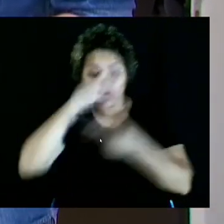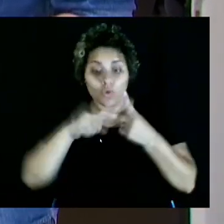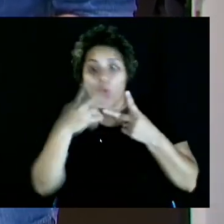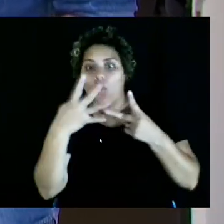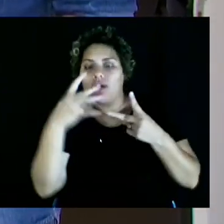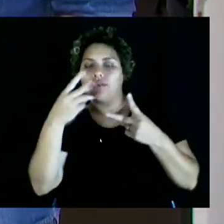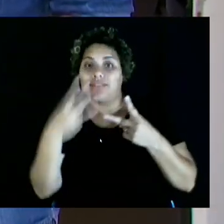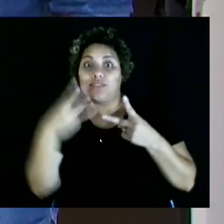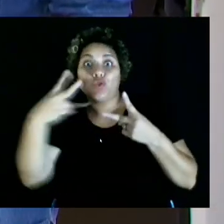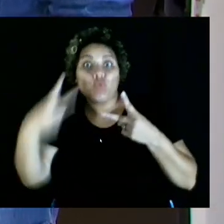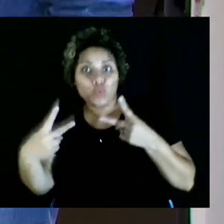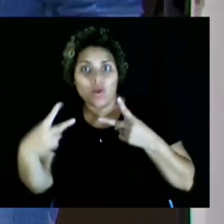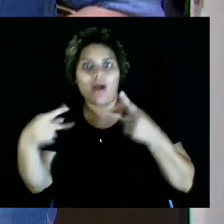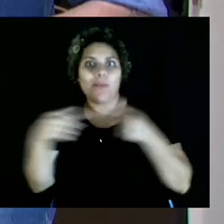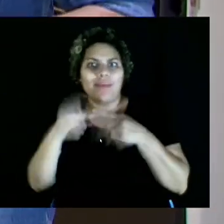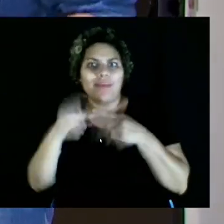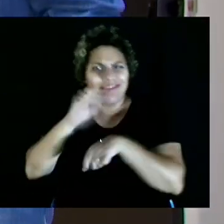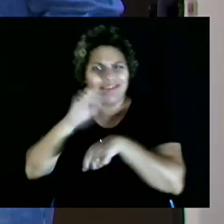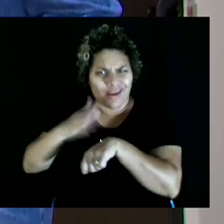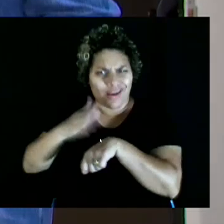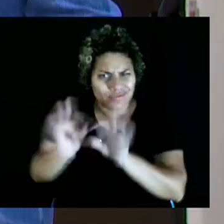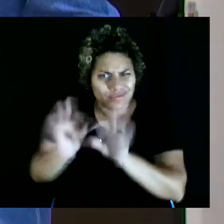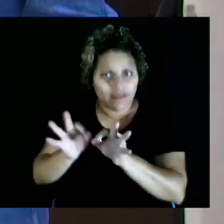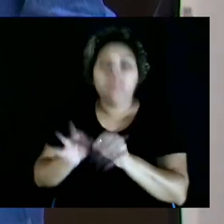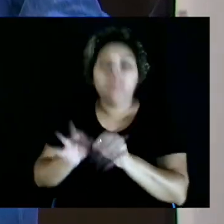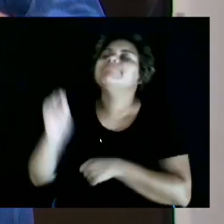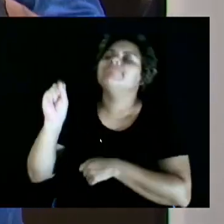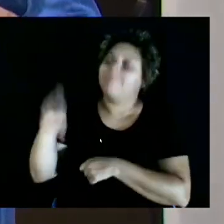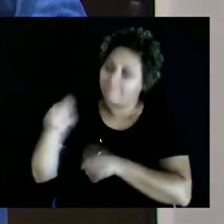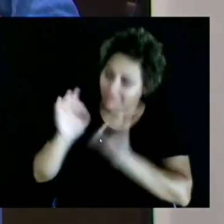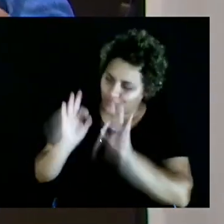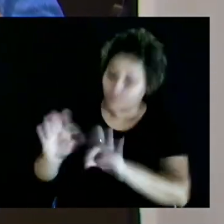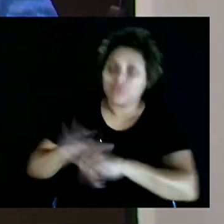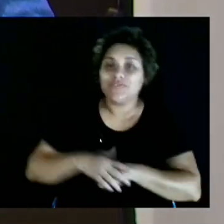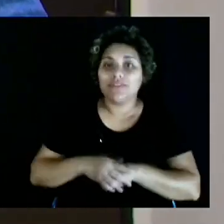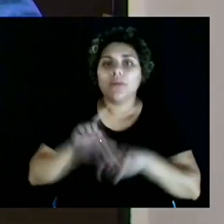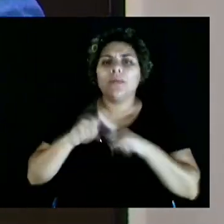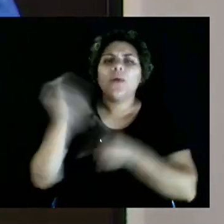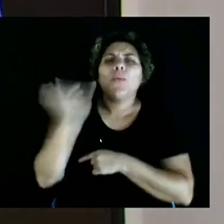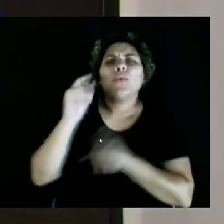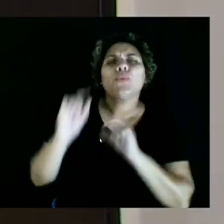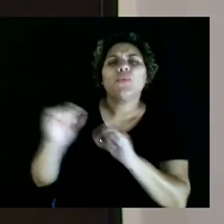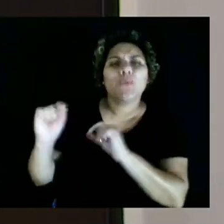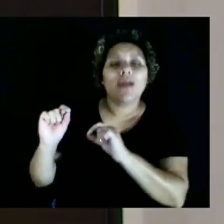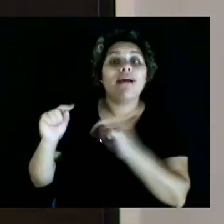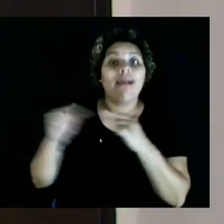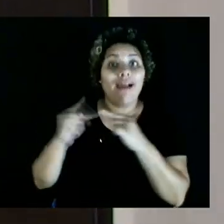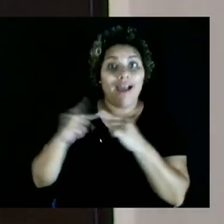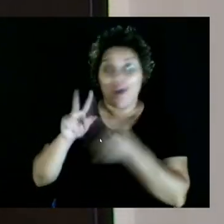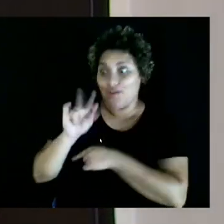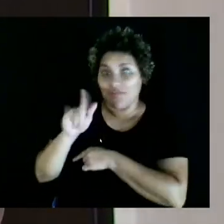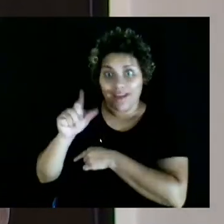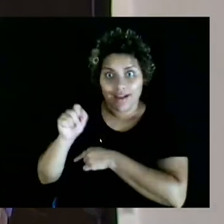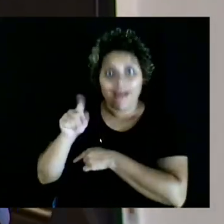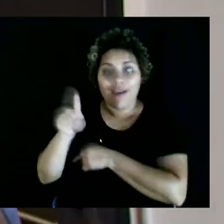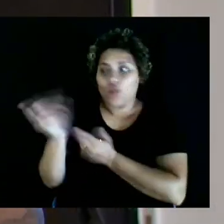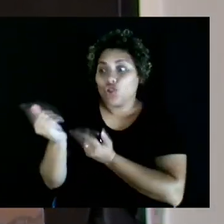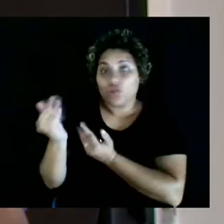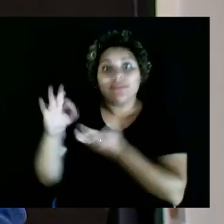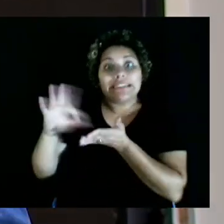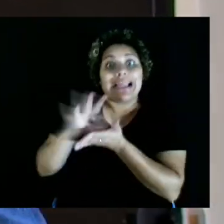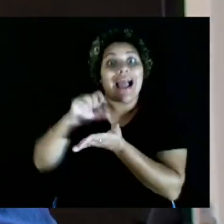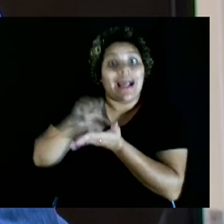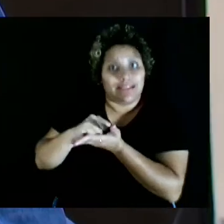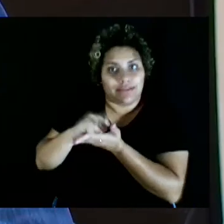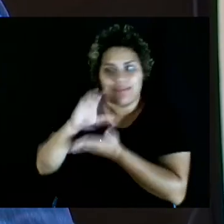432 para estágio. Exatamente. E aí, mais importante é o seguinte, essas vagas, é importante os jovens se cadastrar no meu CIEE, porque as